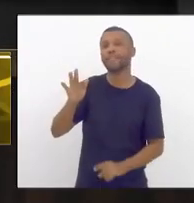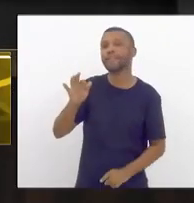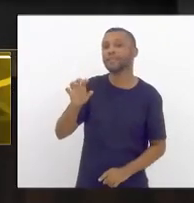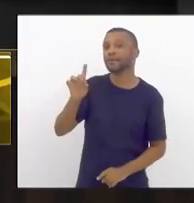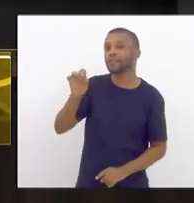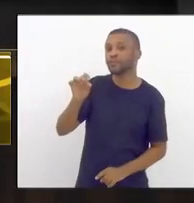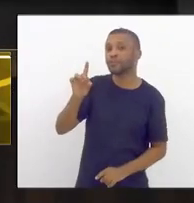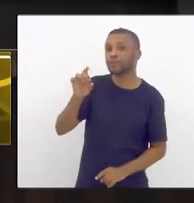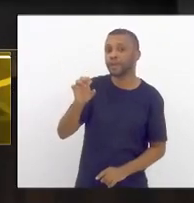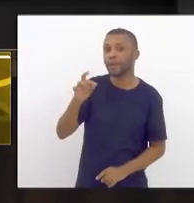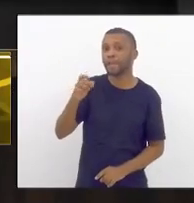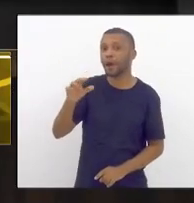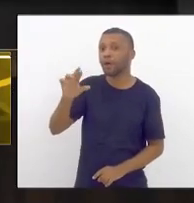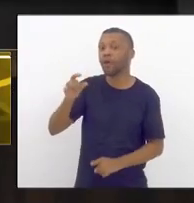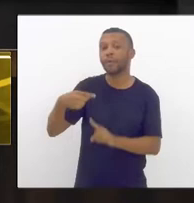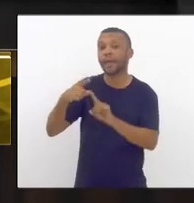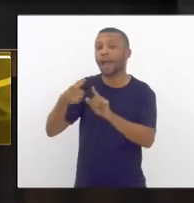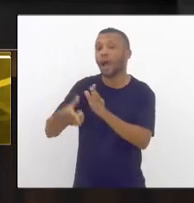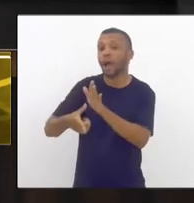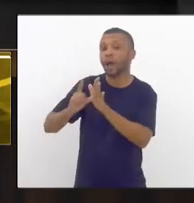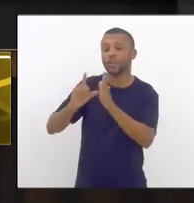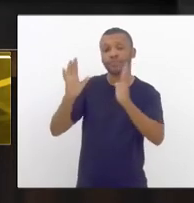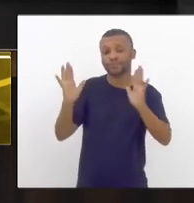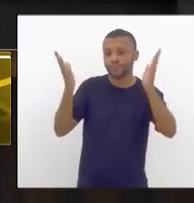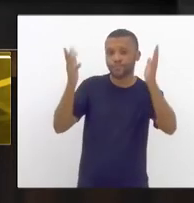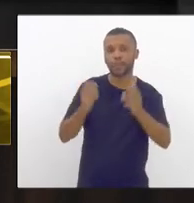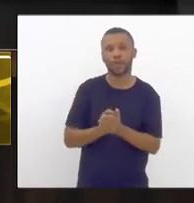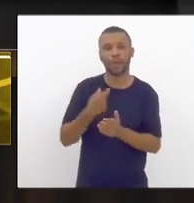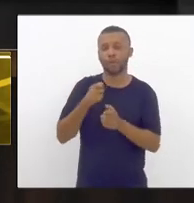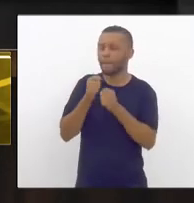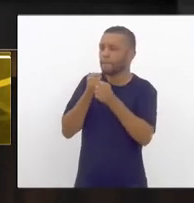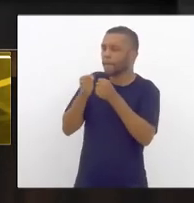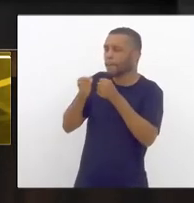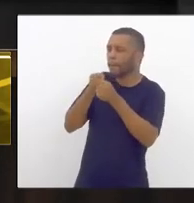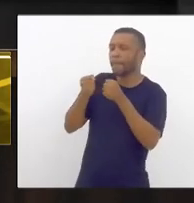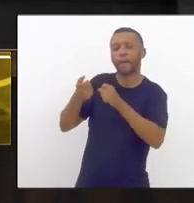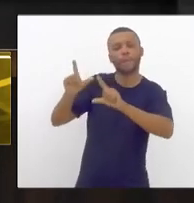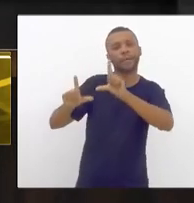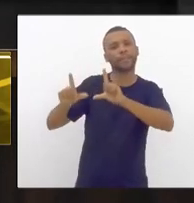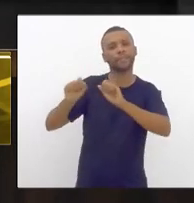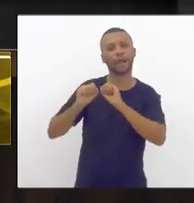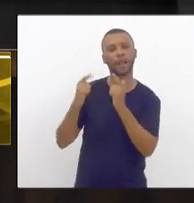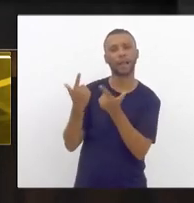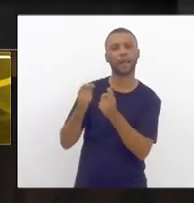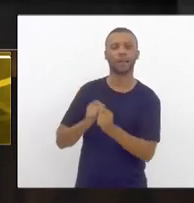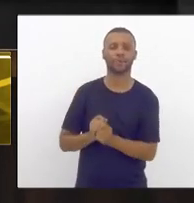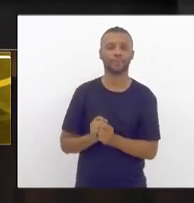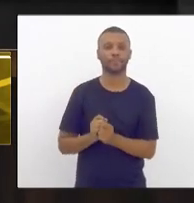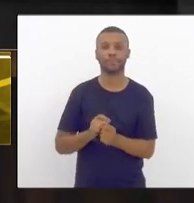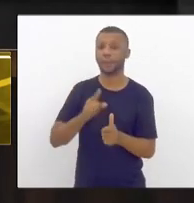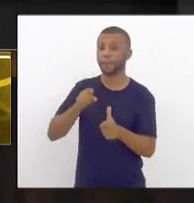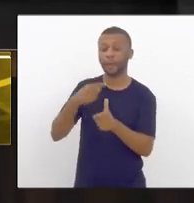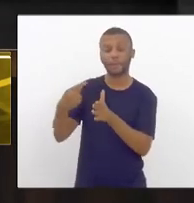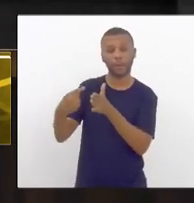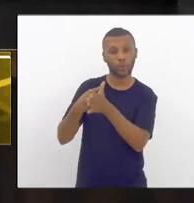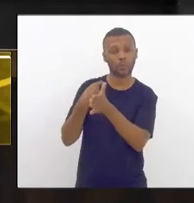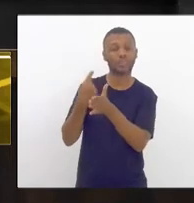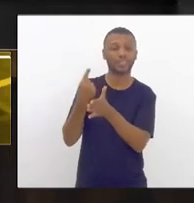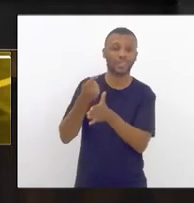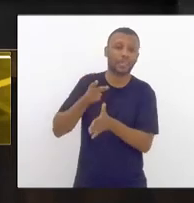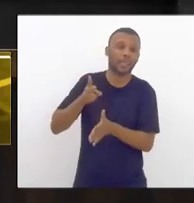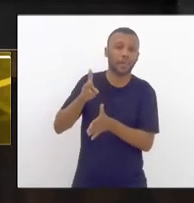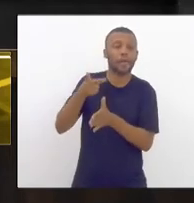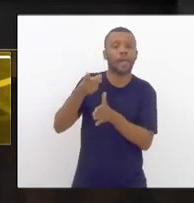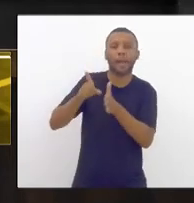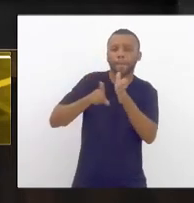eu dei uma entrevista para nossa TV alérgica e a primeira pergunta que tradicionalmente é feita